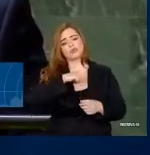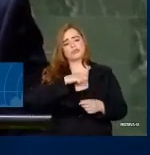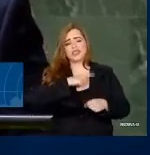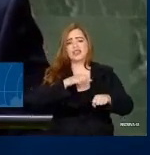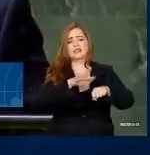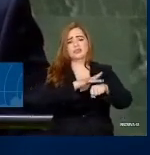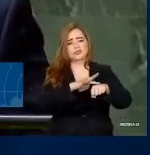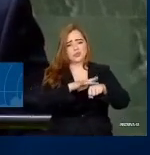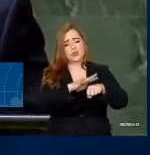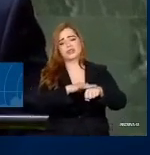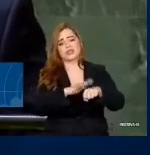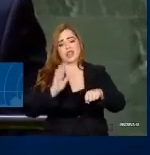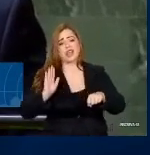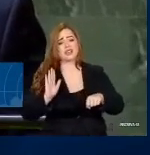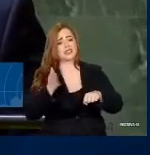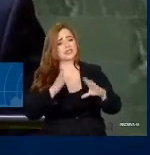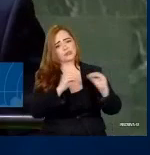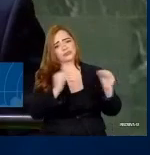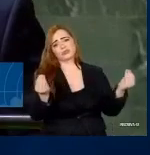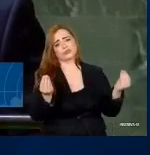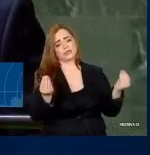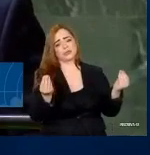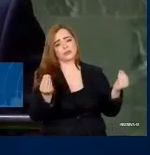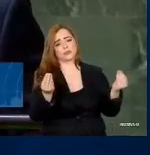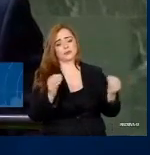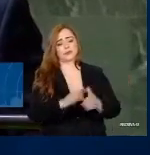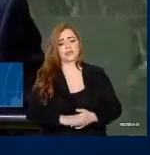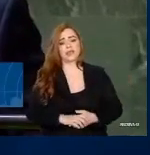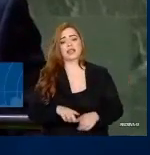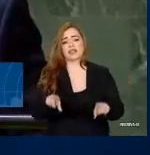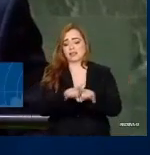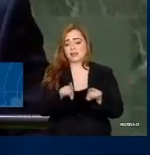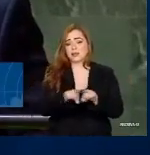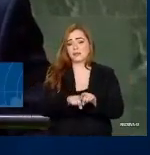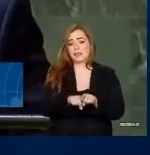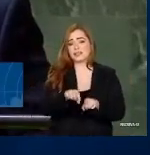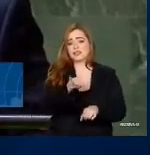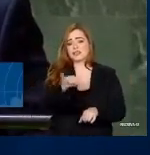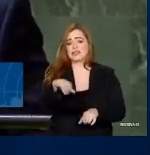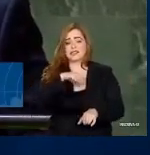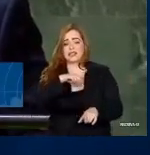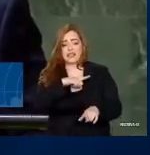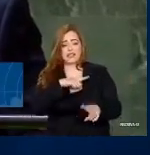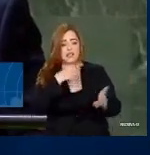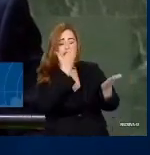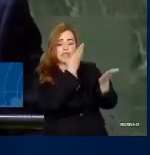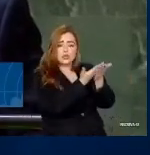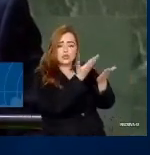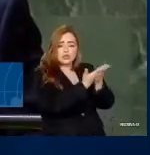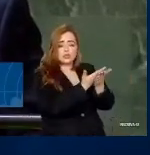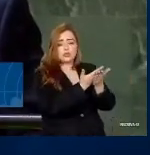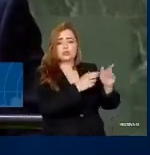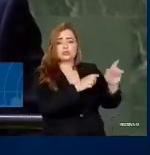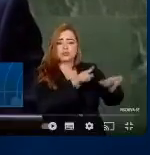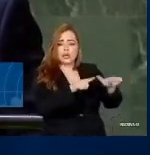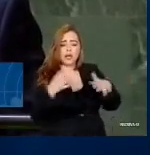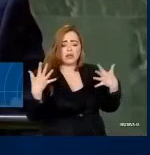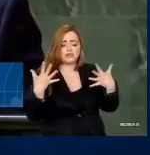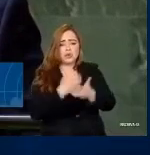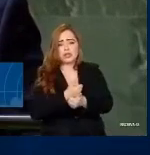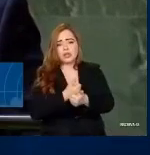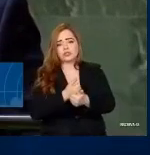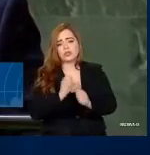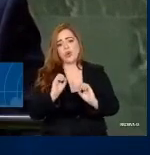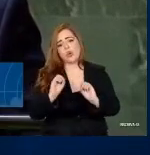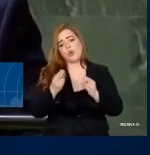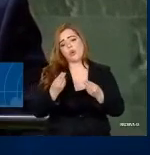discursos lacradores, tal, que acontece, que já estão acontecendo, já tem muita lei que acontece, enfim, as coisas